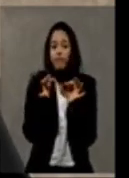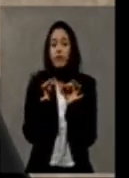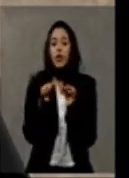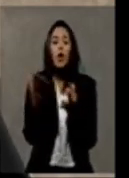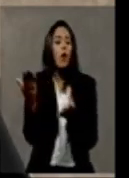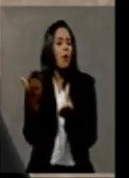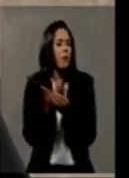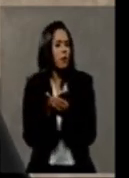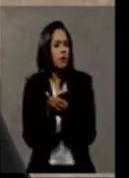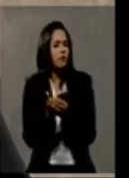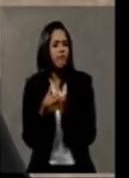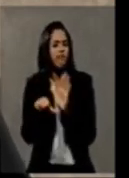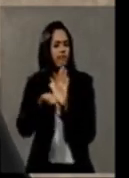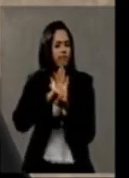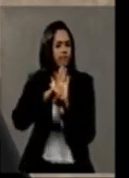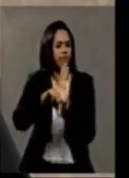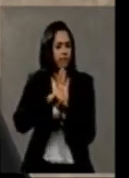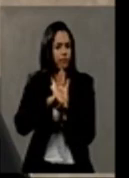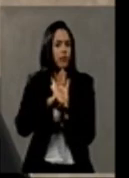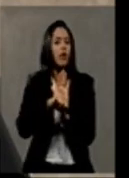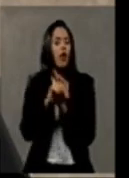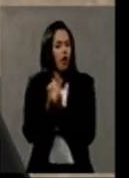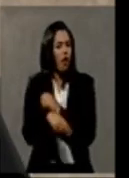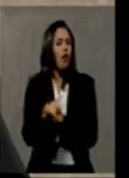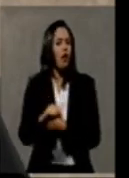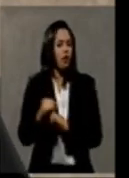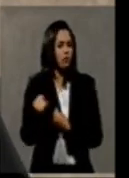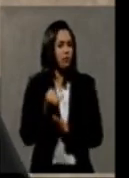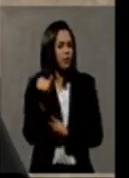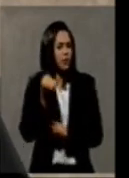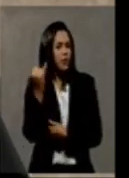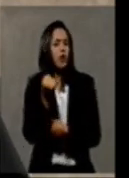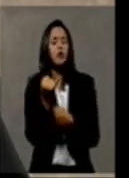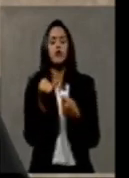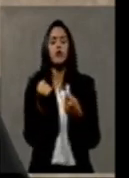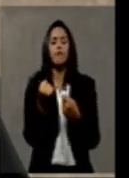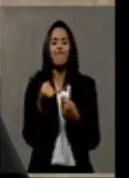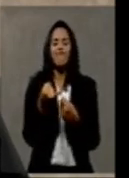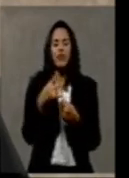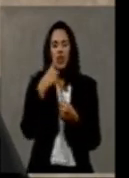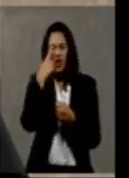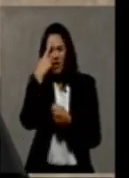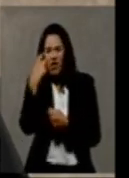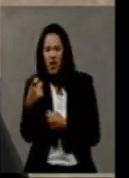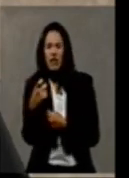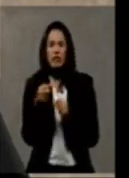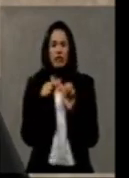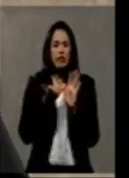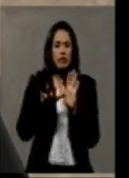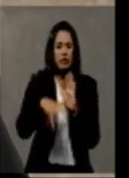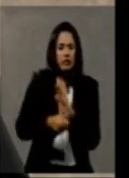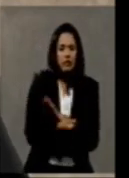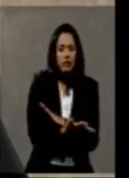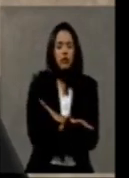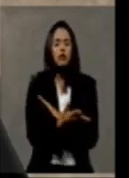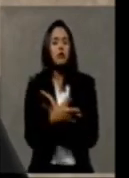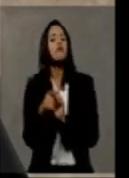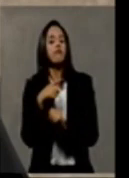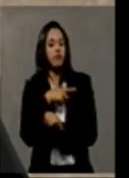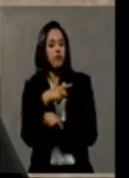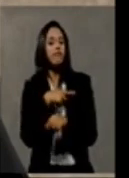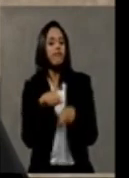vez que além de ser importantes no combate à criminalidade e à violência à corrupção eles têm